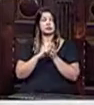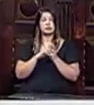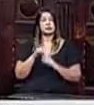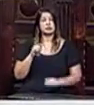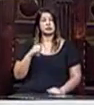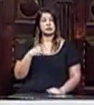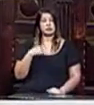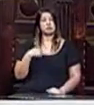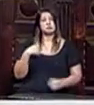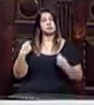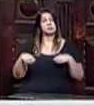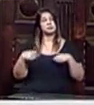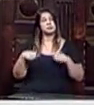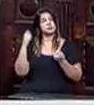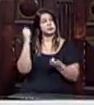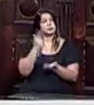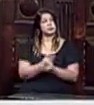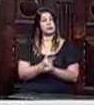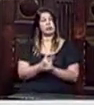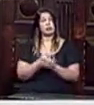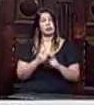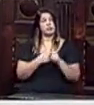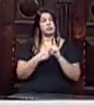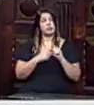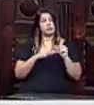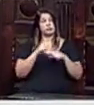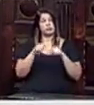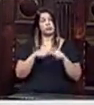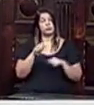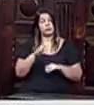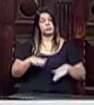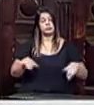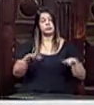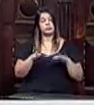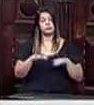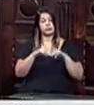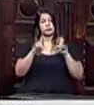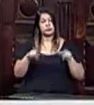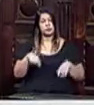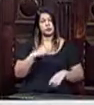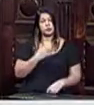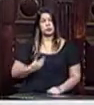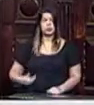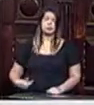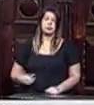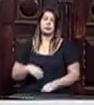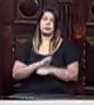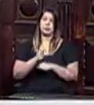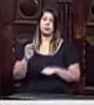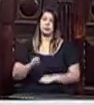a dívida que tem exatamente com o servidor público do Estado do Rio de Janeiro. Eram essas nossas considerações, senhor presidente.